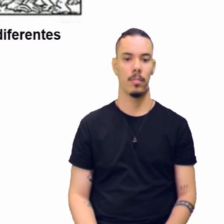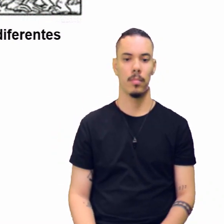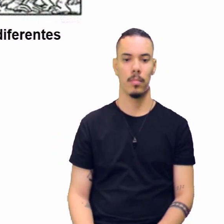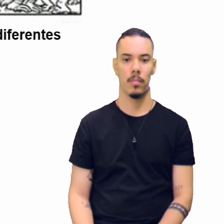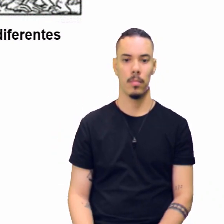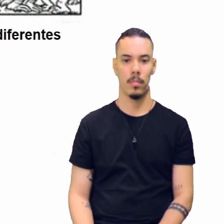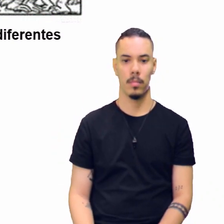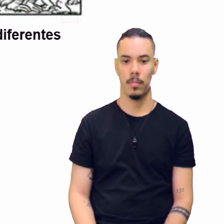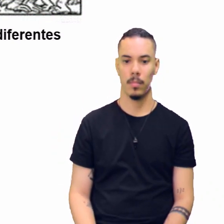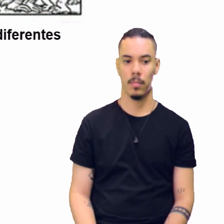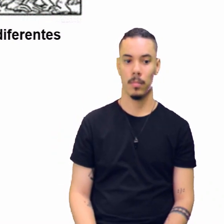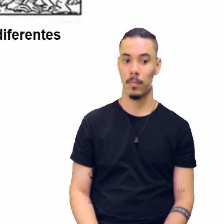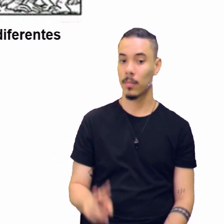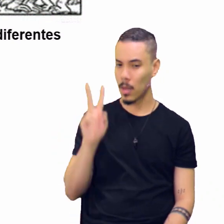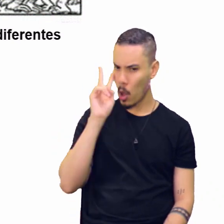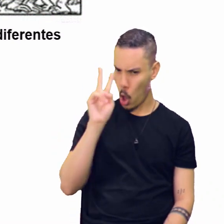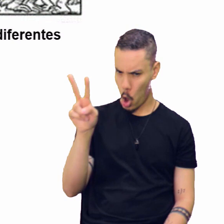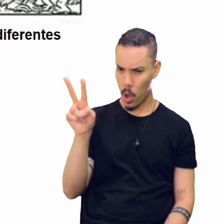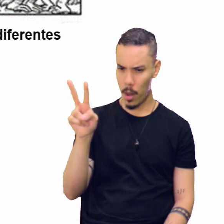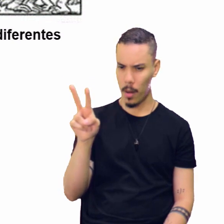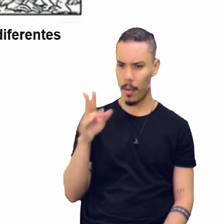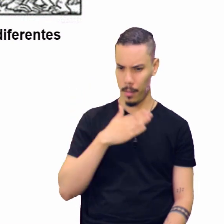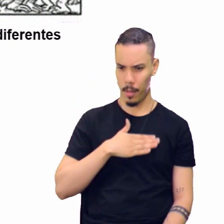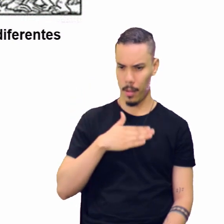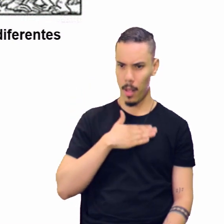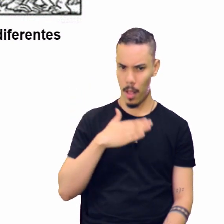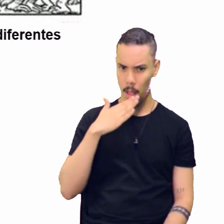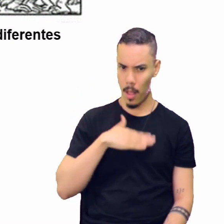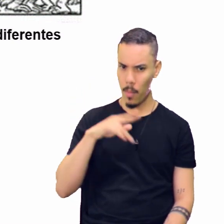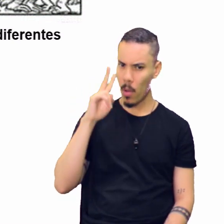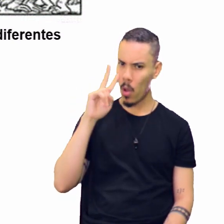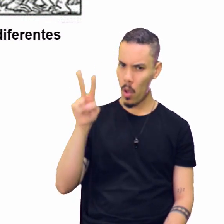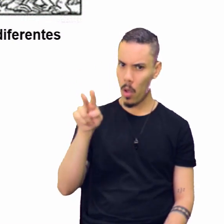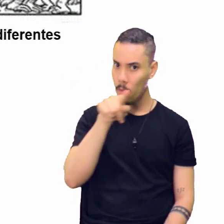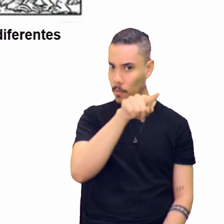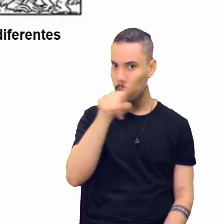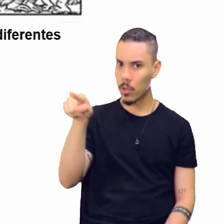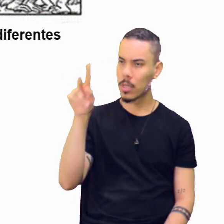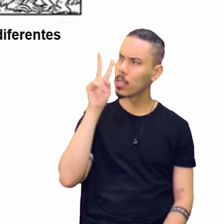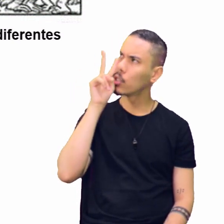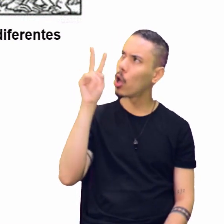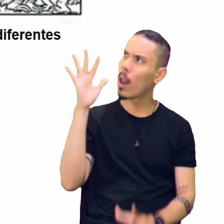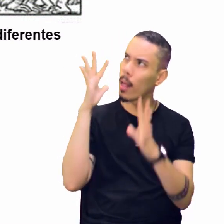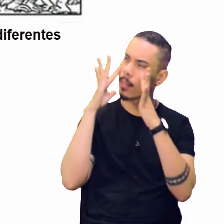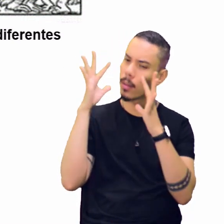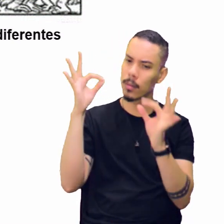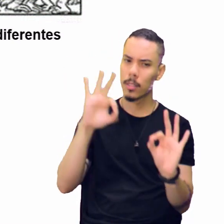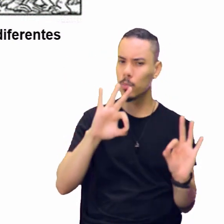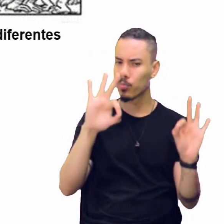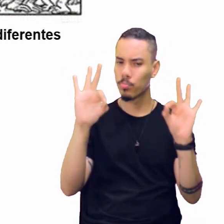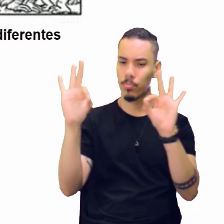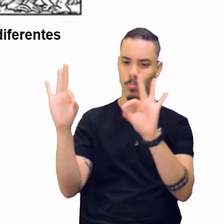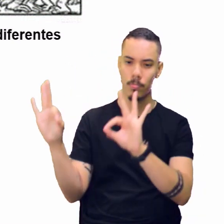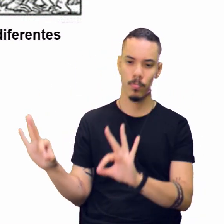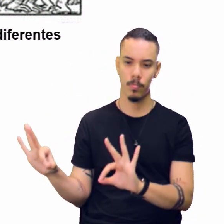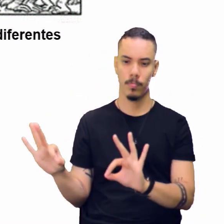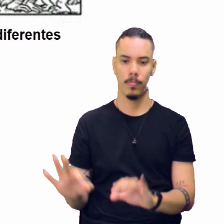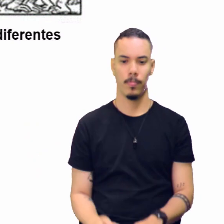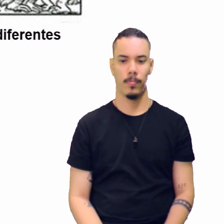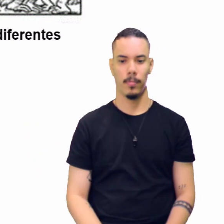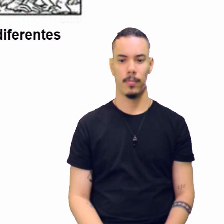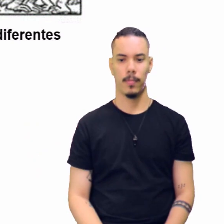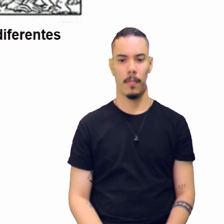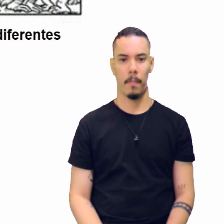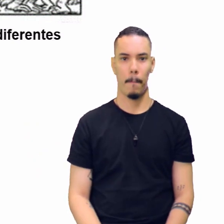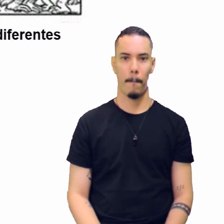Observe bem. Observe mesmo, com calma. Cada um de vocês vai olhar atento. Olha só